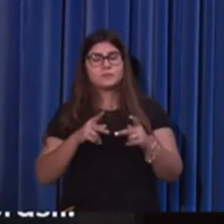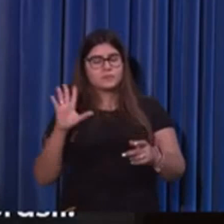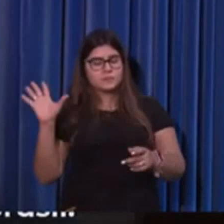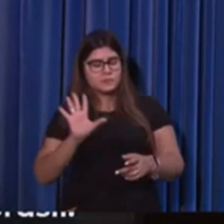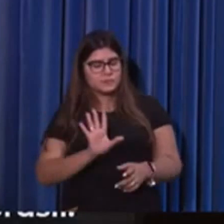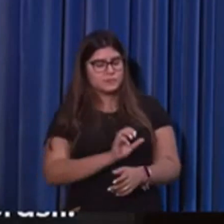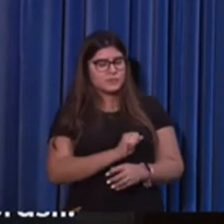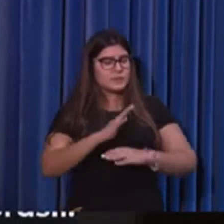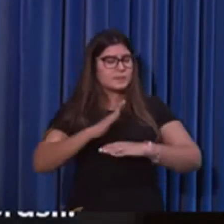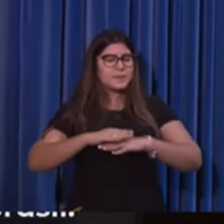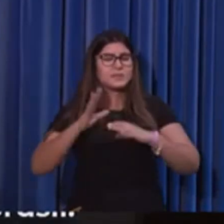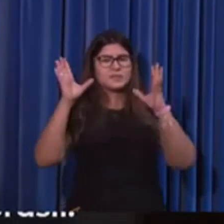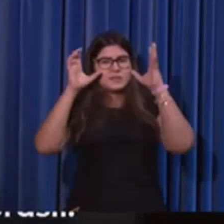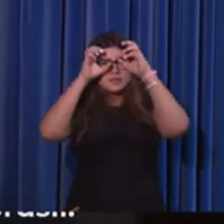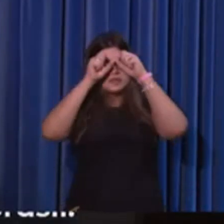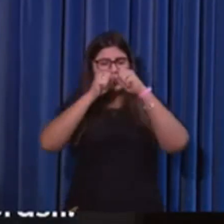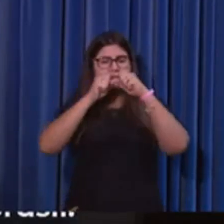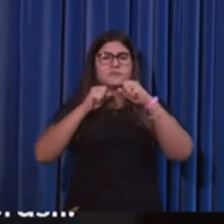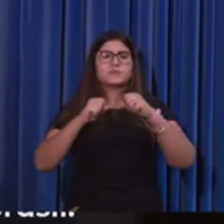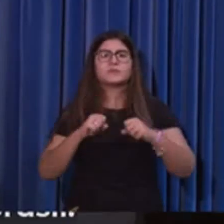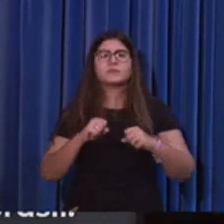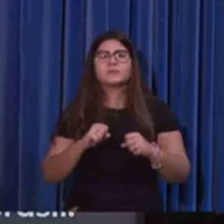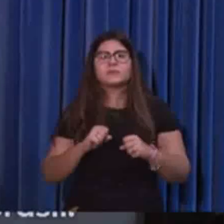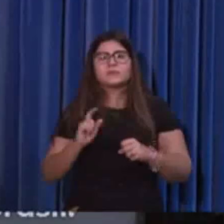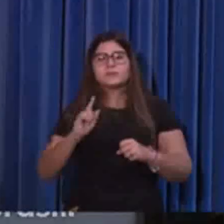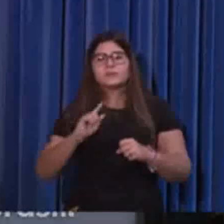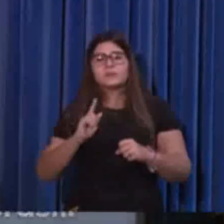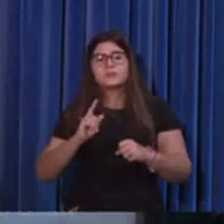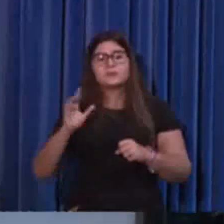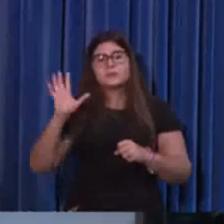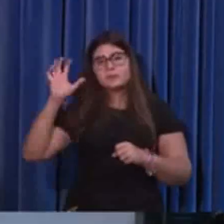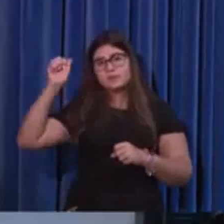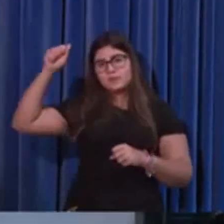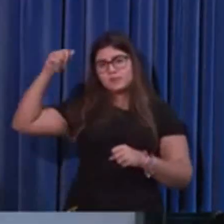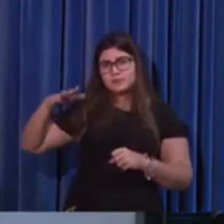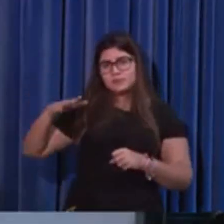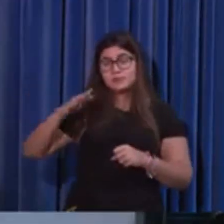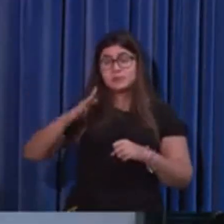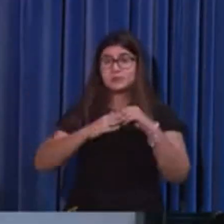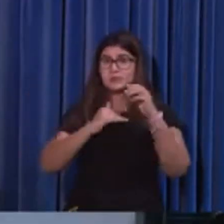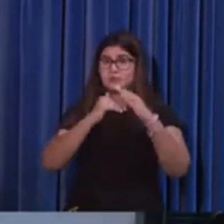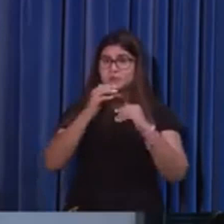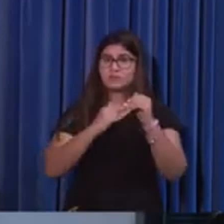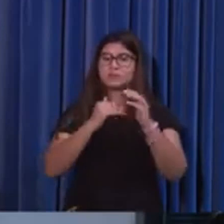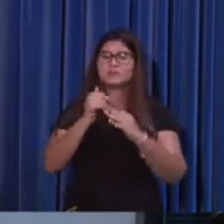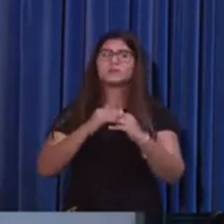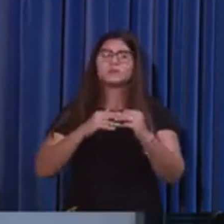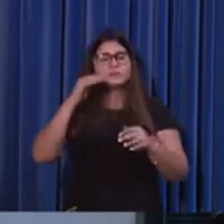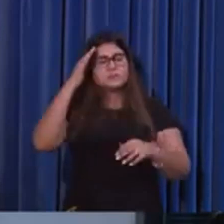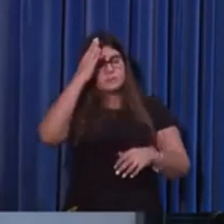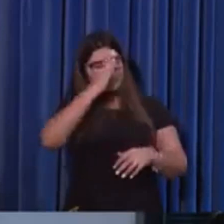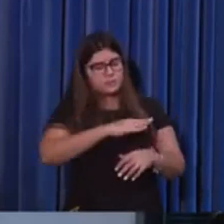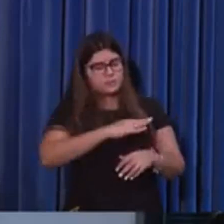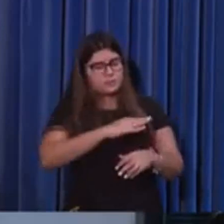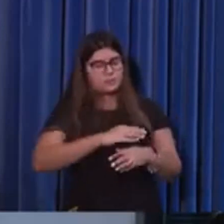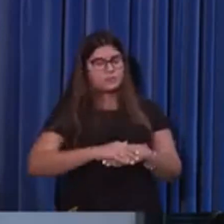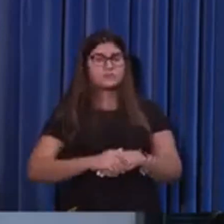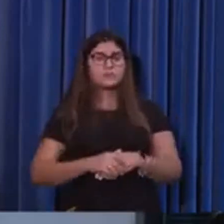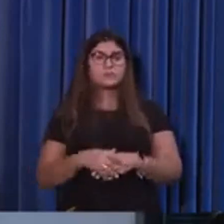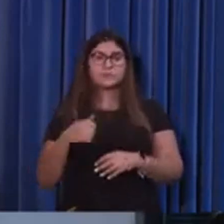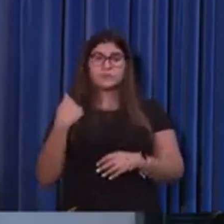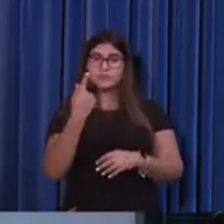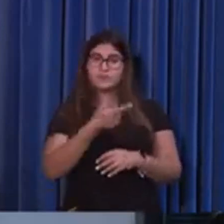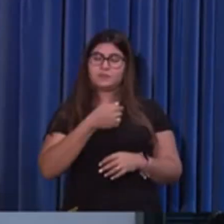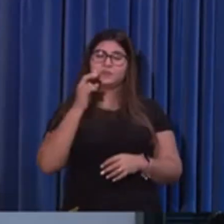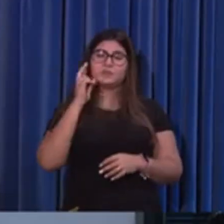porque as suas obras eram más. As suas obras eram más. Nós